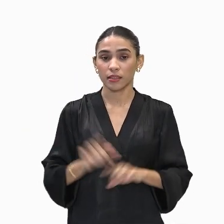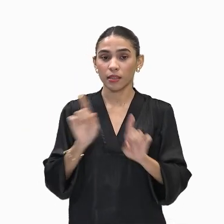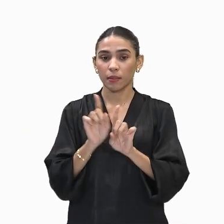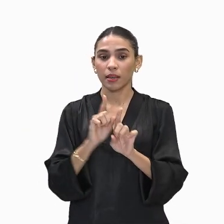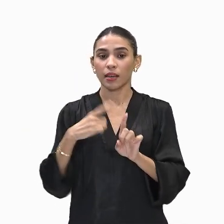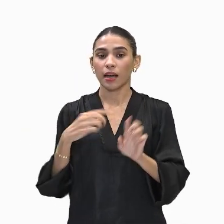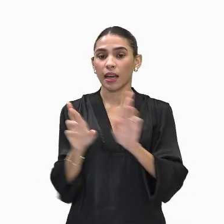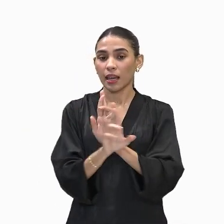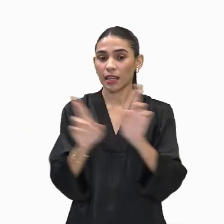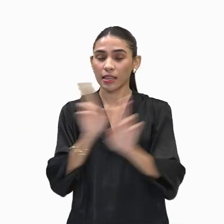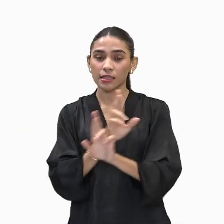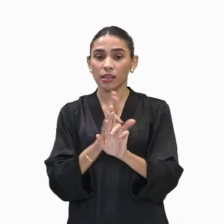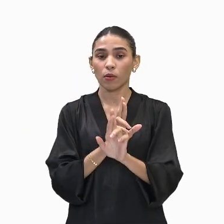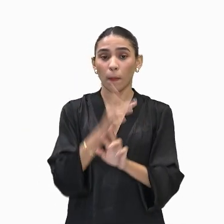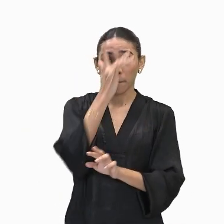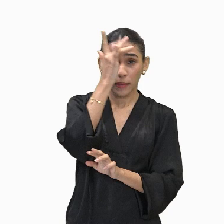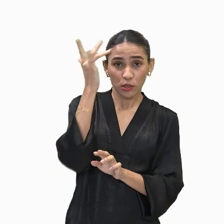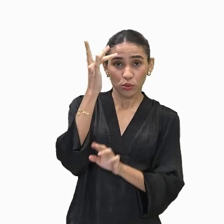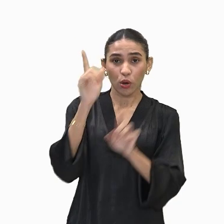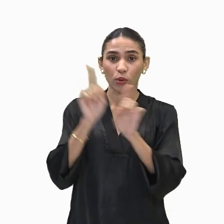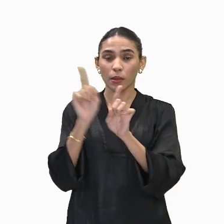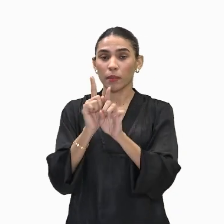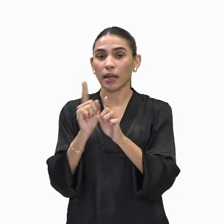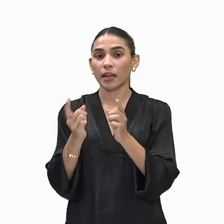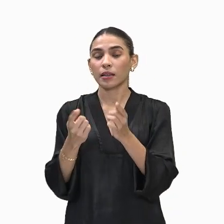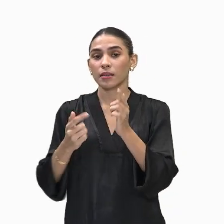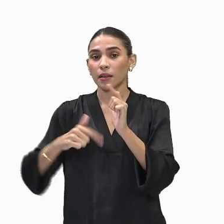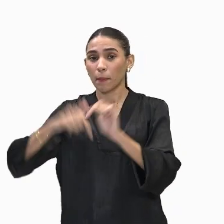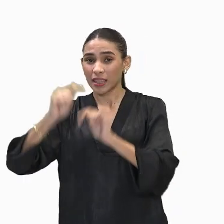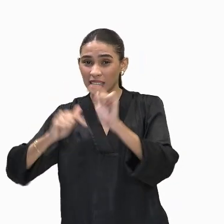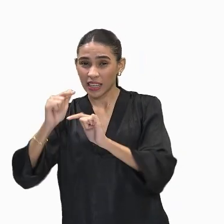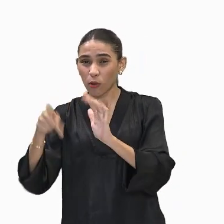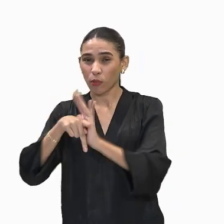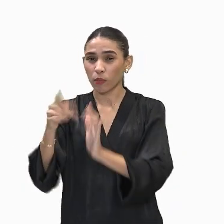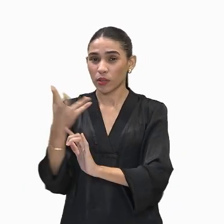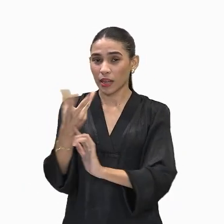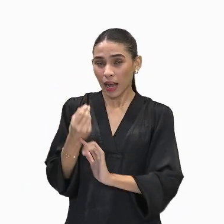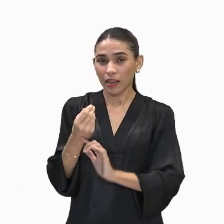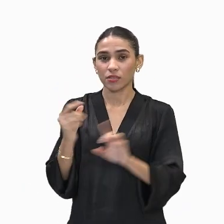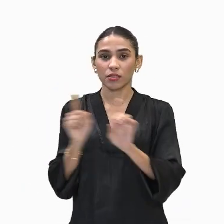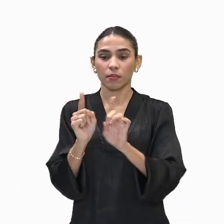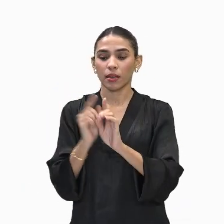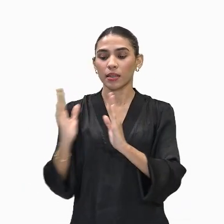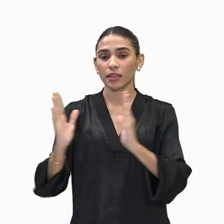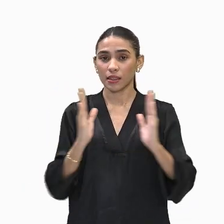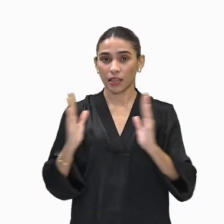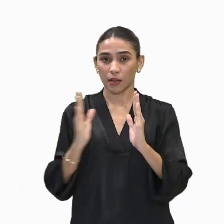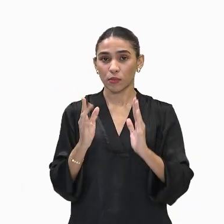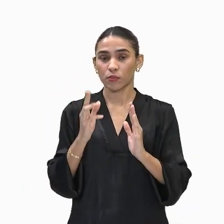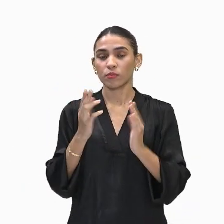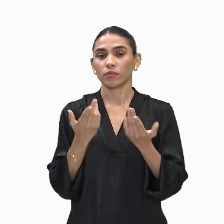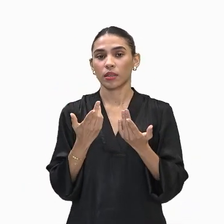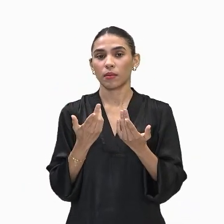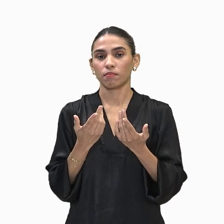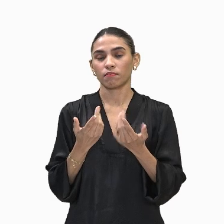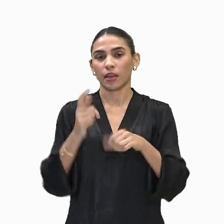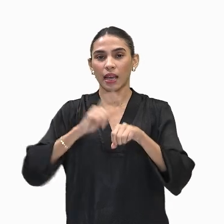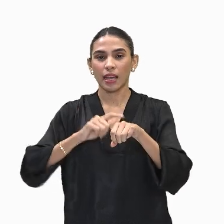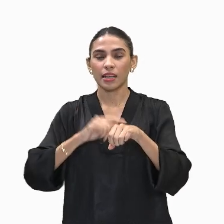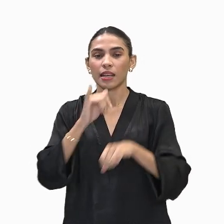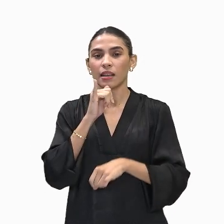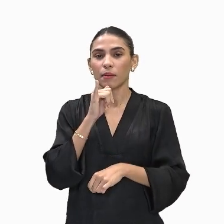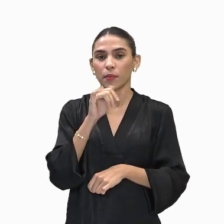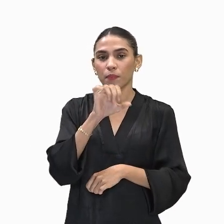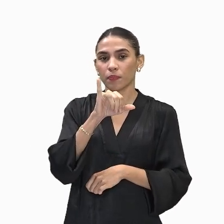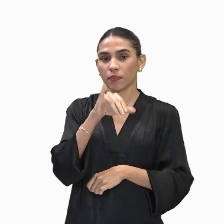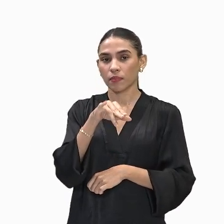relação sujeito-objeto e desse espaço-tempo que ocorre quando a gente fala de instalação. Porque